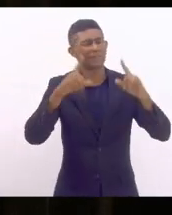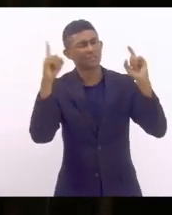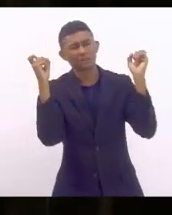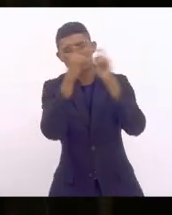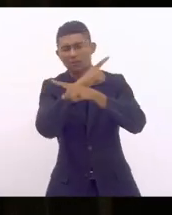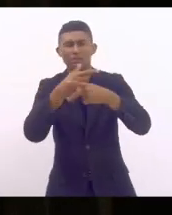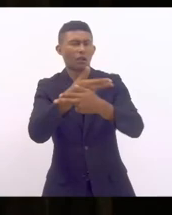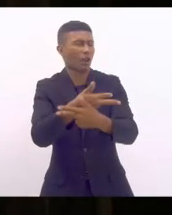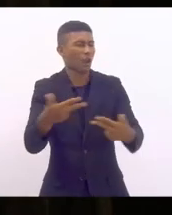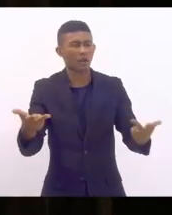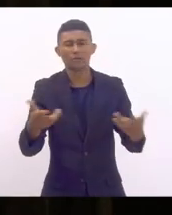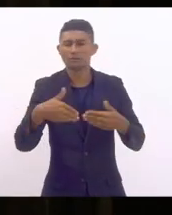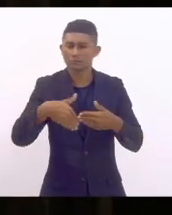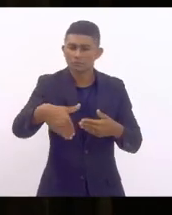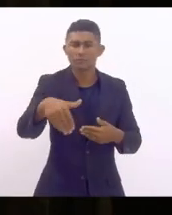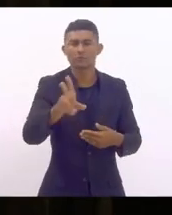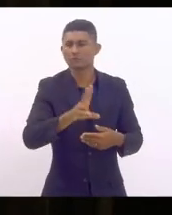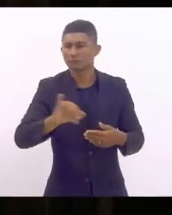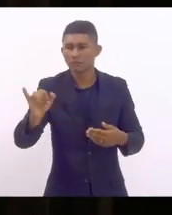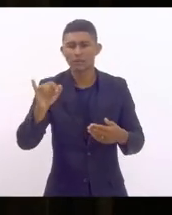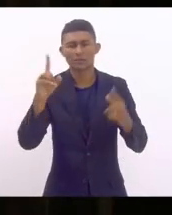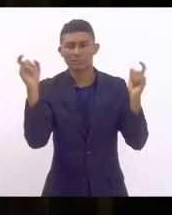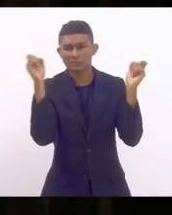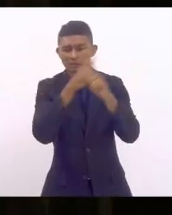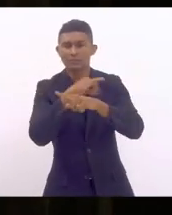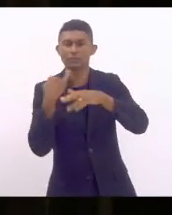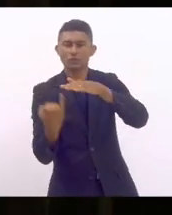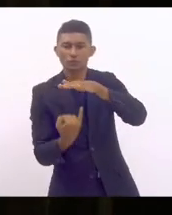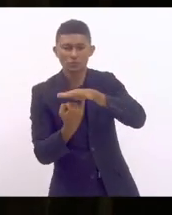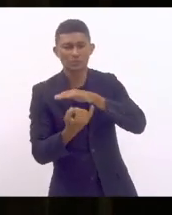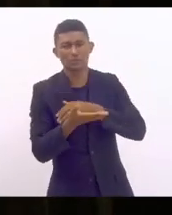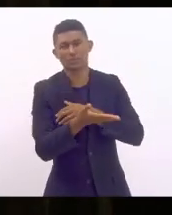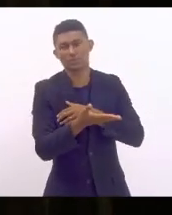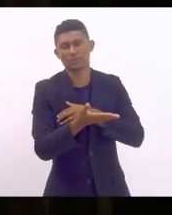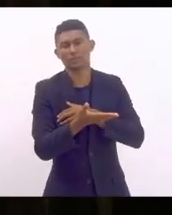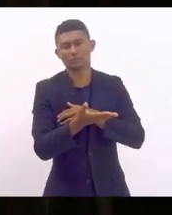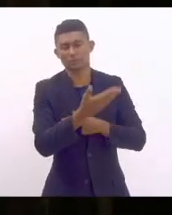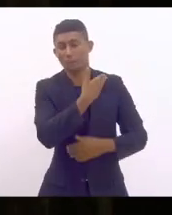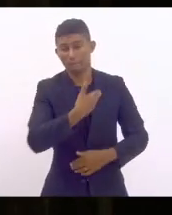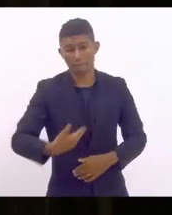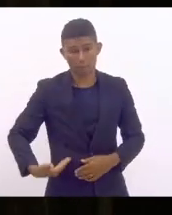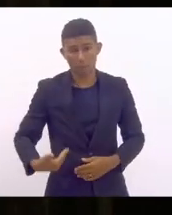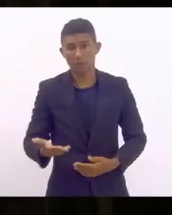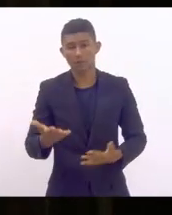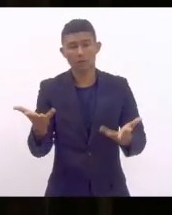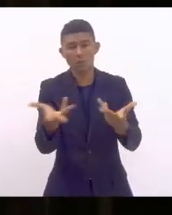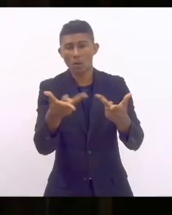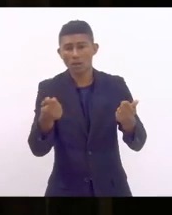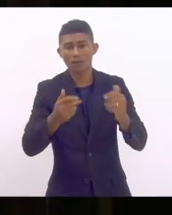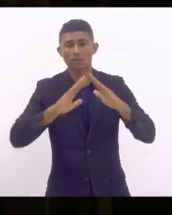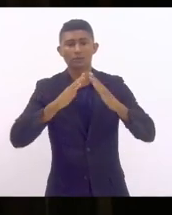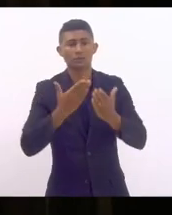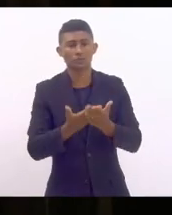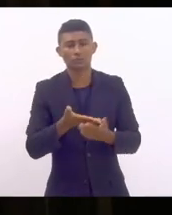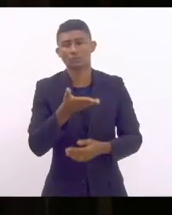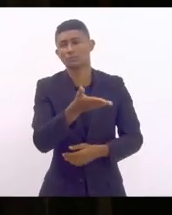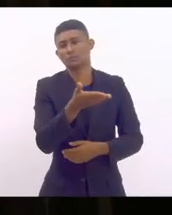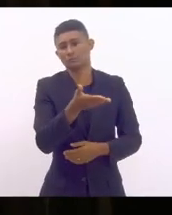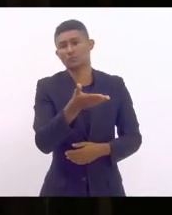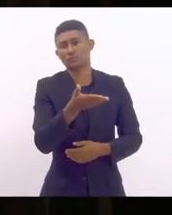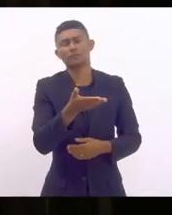dificuldades que teremos de manter uma instituição pública de qualidade numa escola